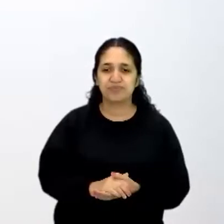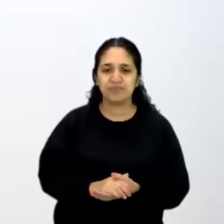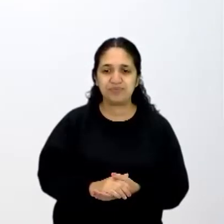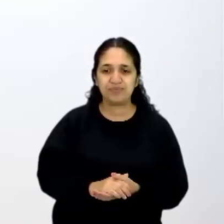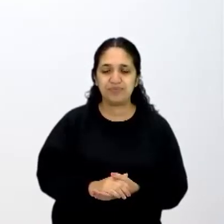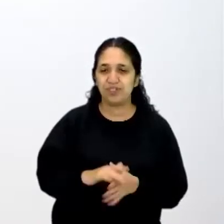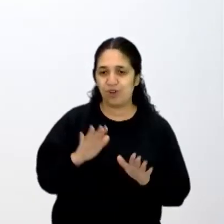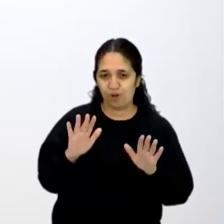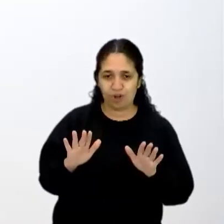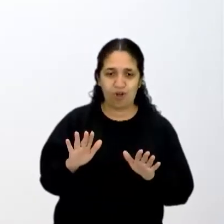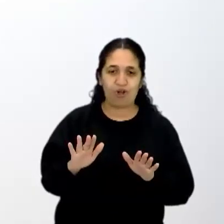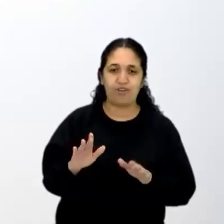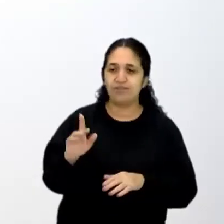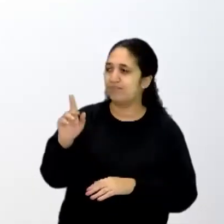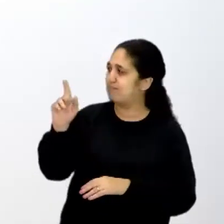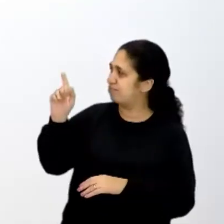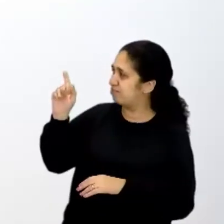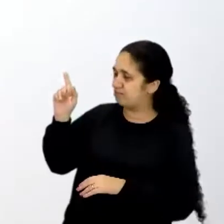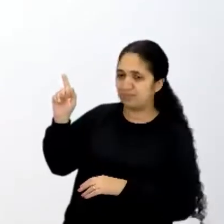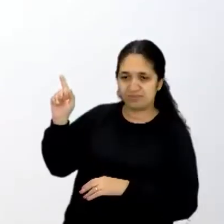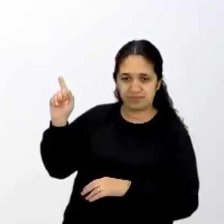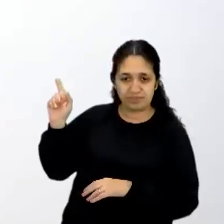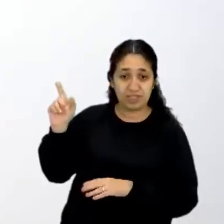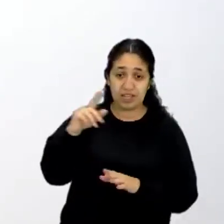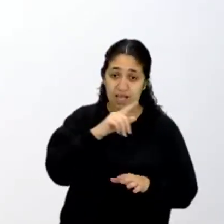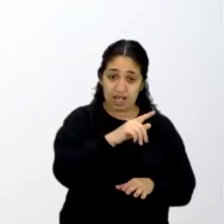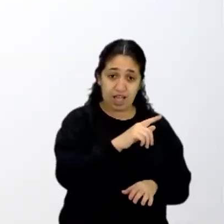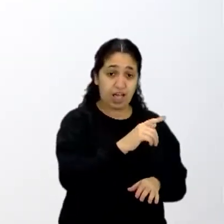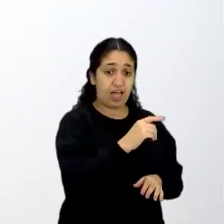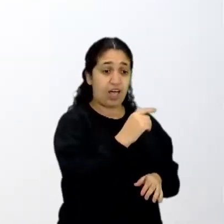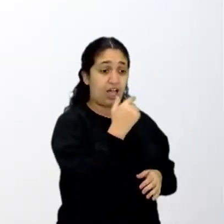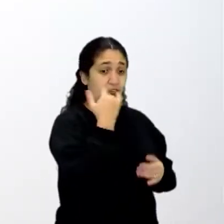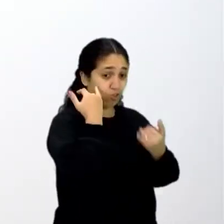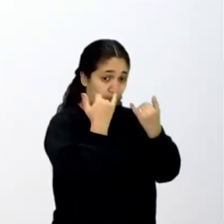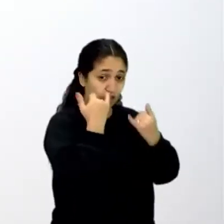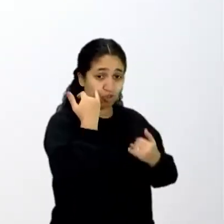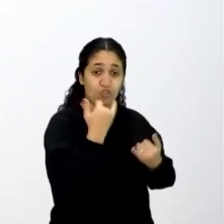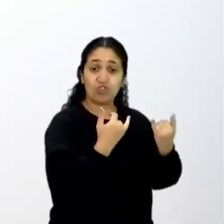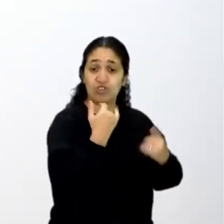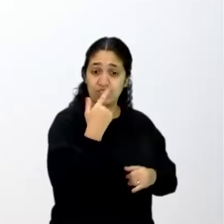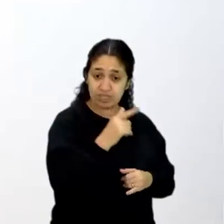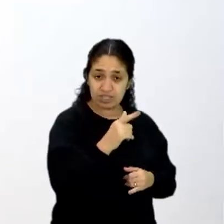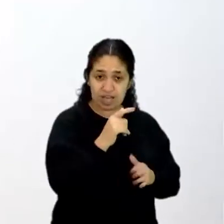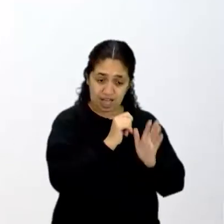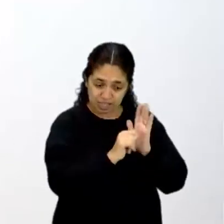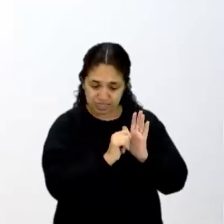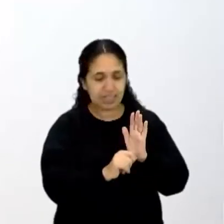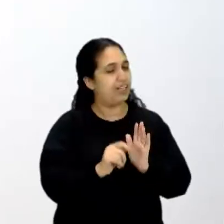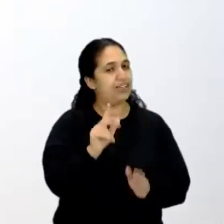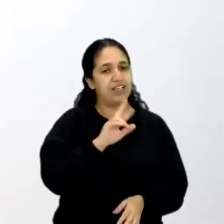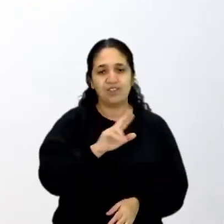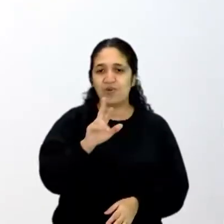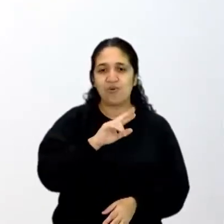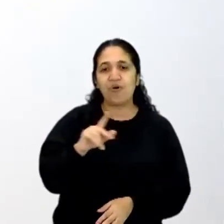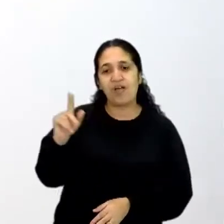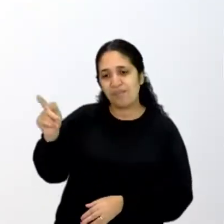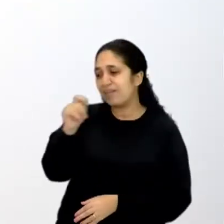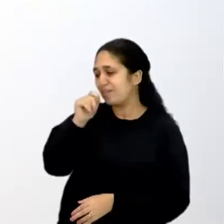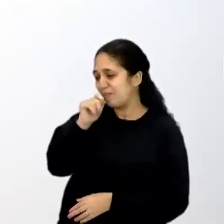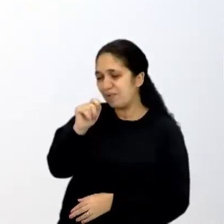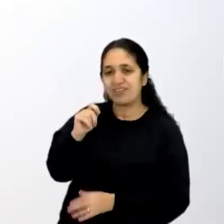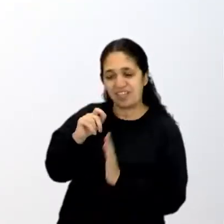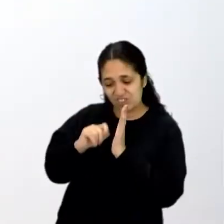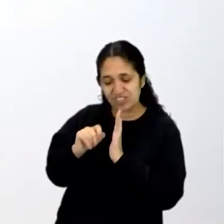Eu esqueci de falar, ó, que diferente da notícia que eu já comentei com vocês, a notícia não é assinada, mas a reportagem sim. Então,